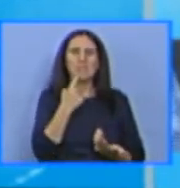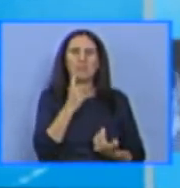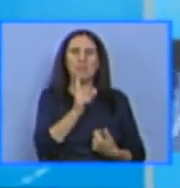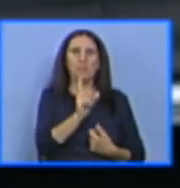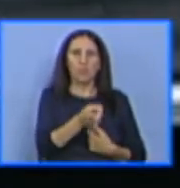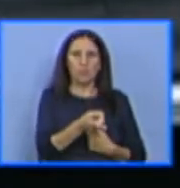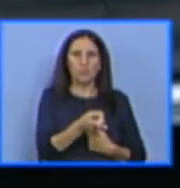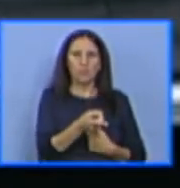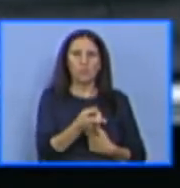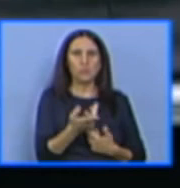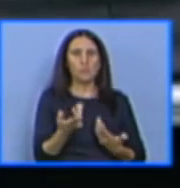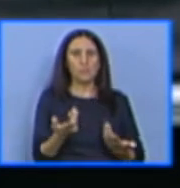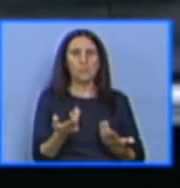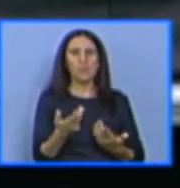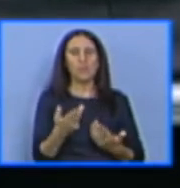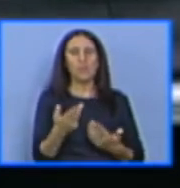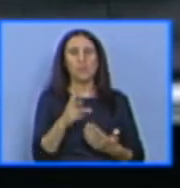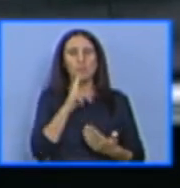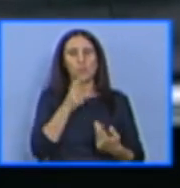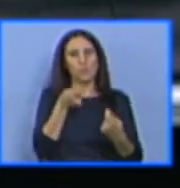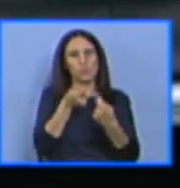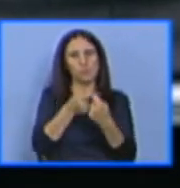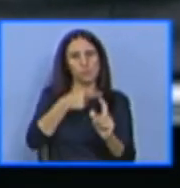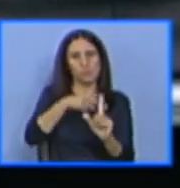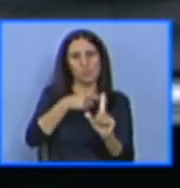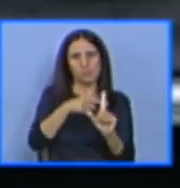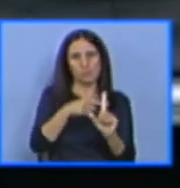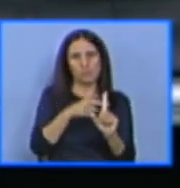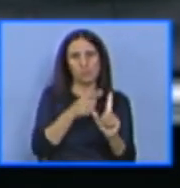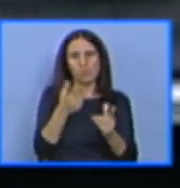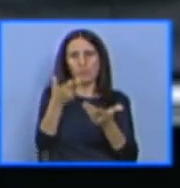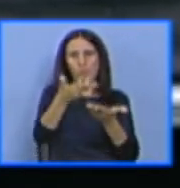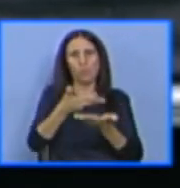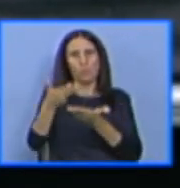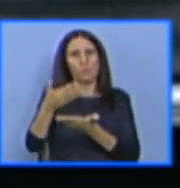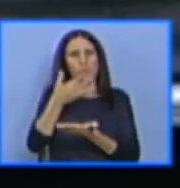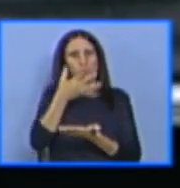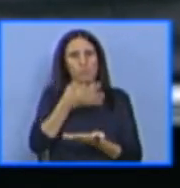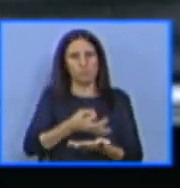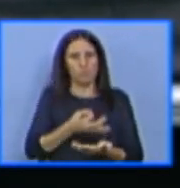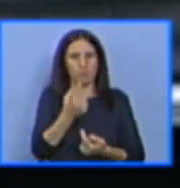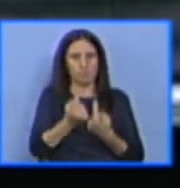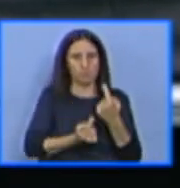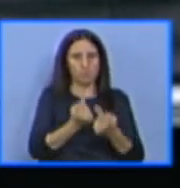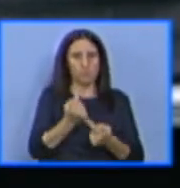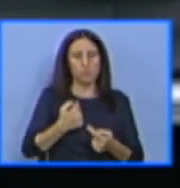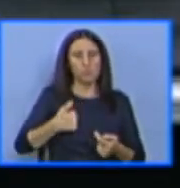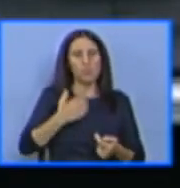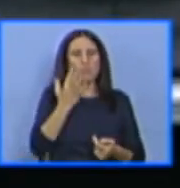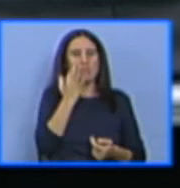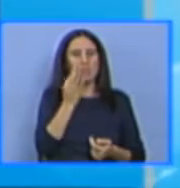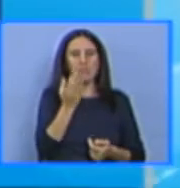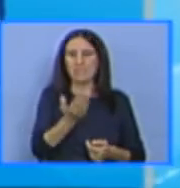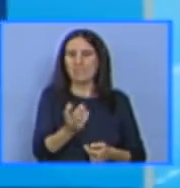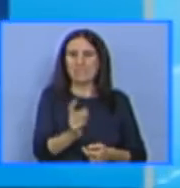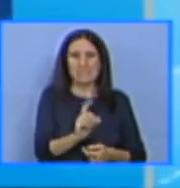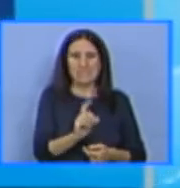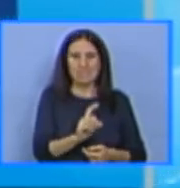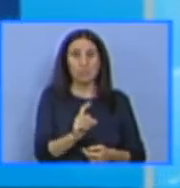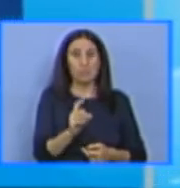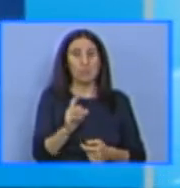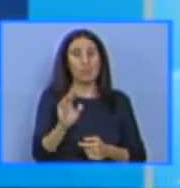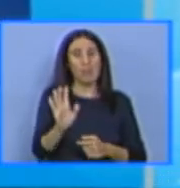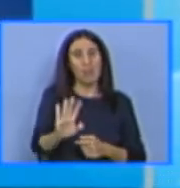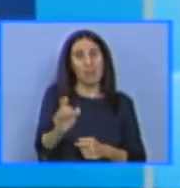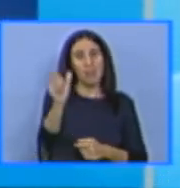significava a sua resposta positiva a todos os convites e mais alguns. e que eu tentava que não fosse assim, para o